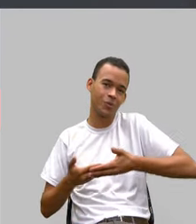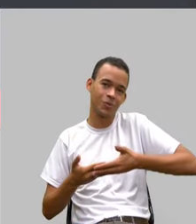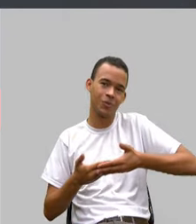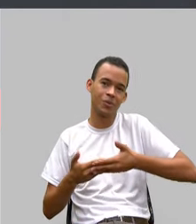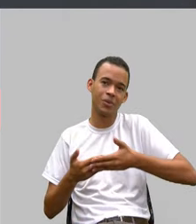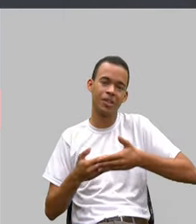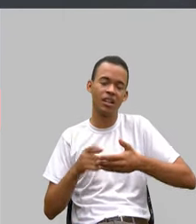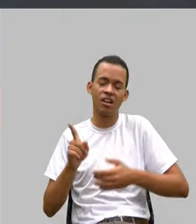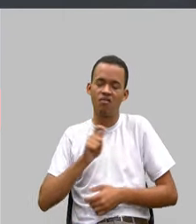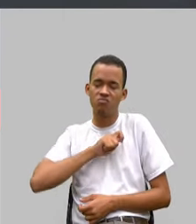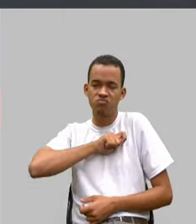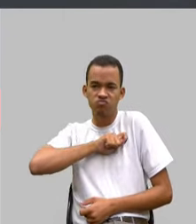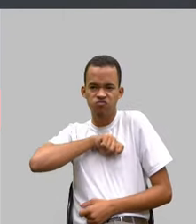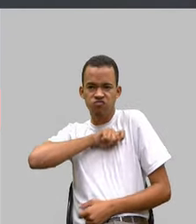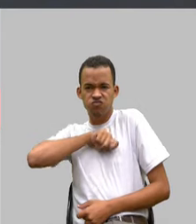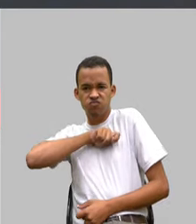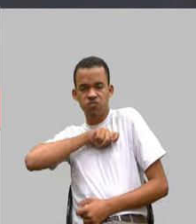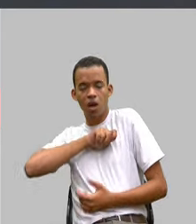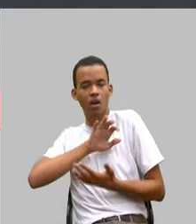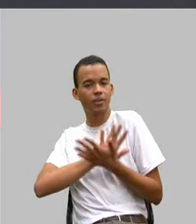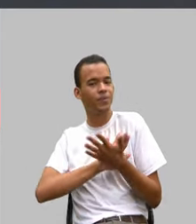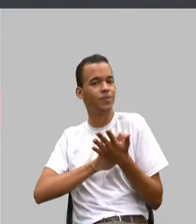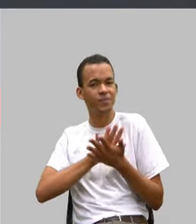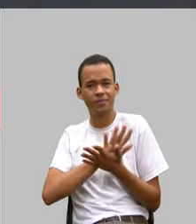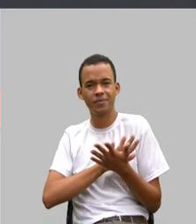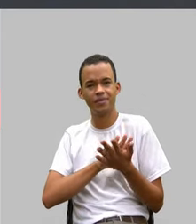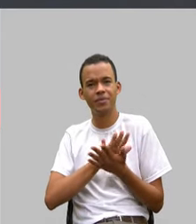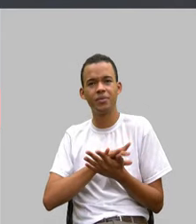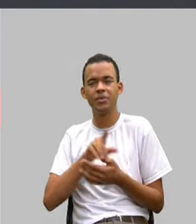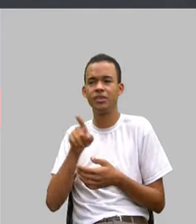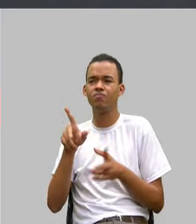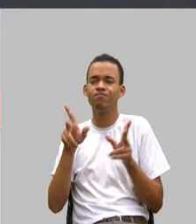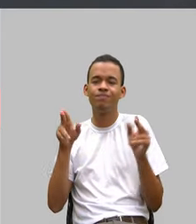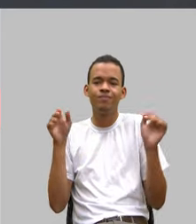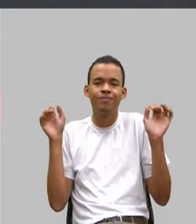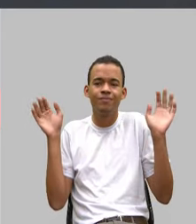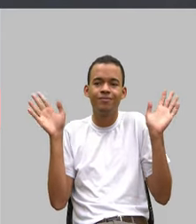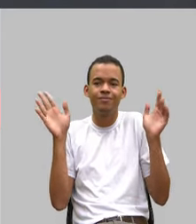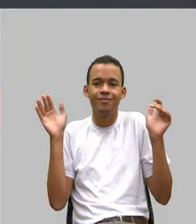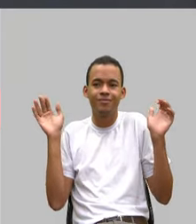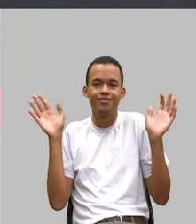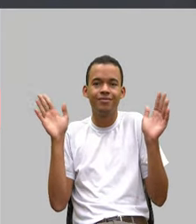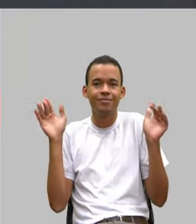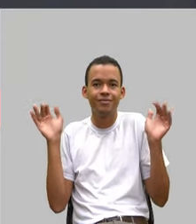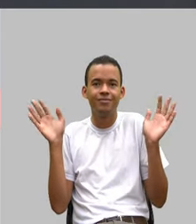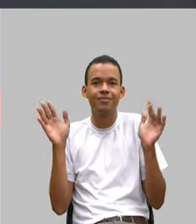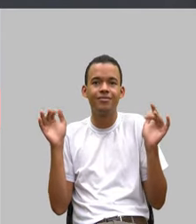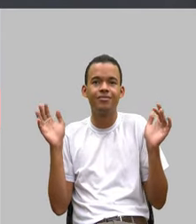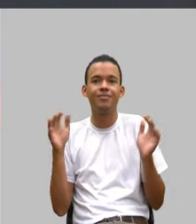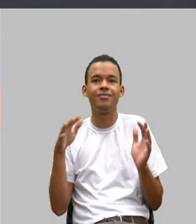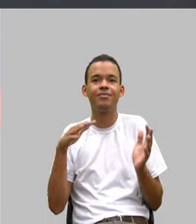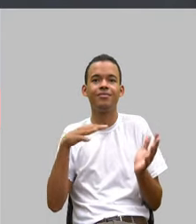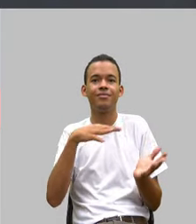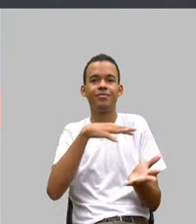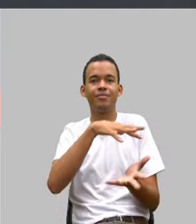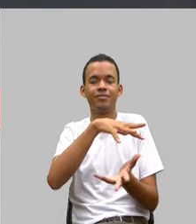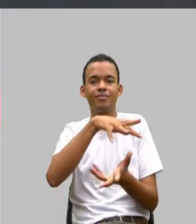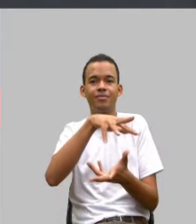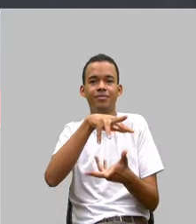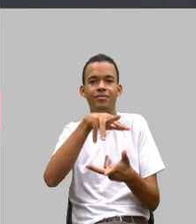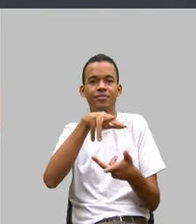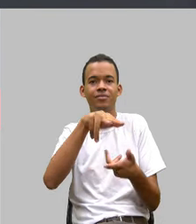maldade era uma um menino menino anjo mesmo esse mundo acho que nem merecia